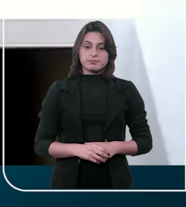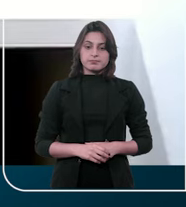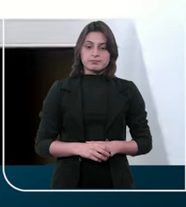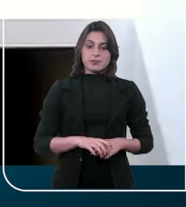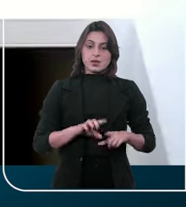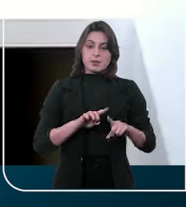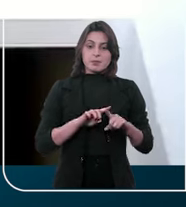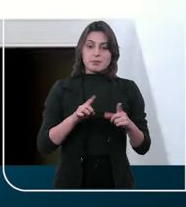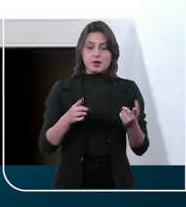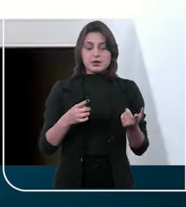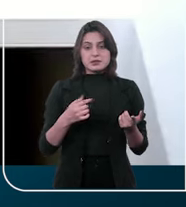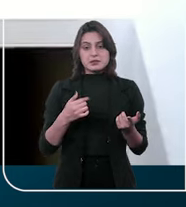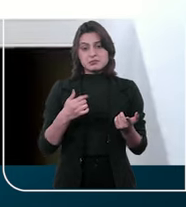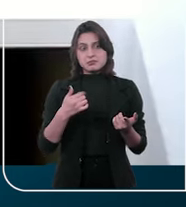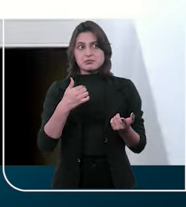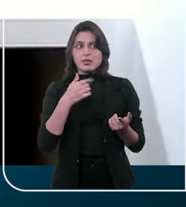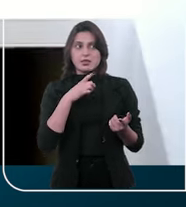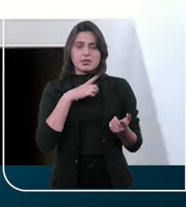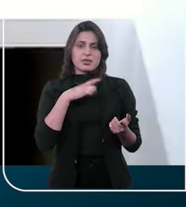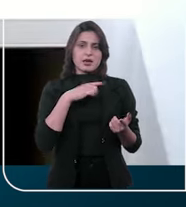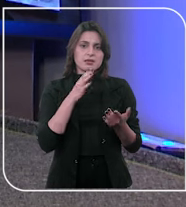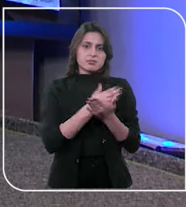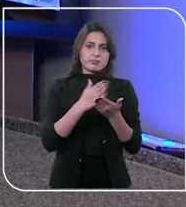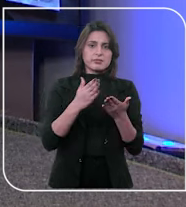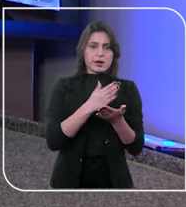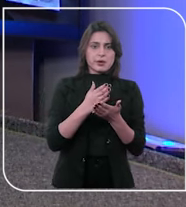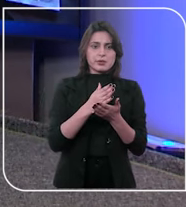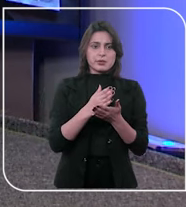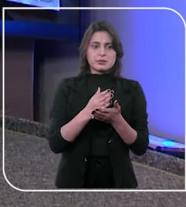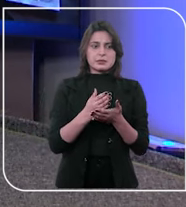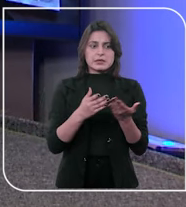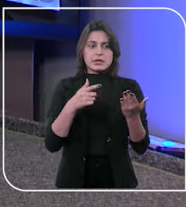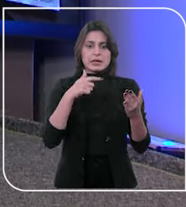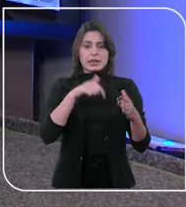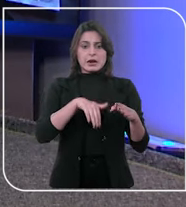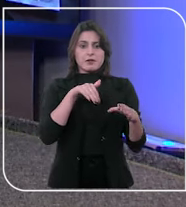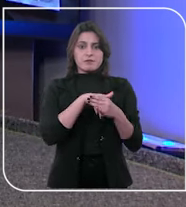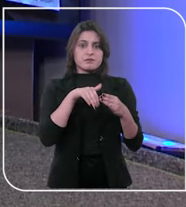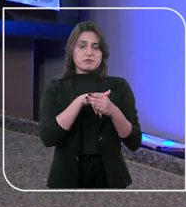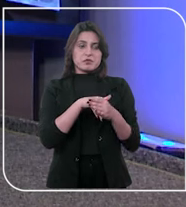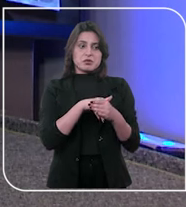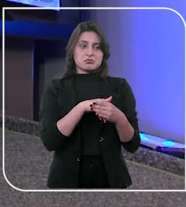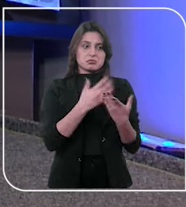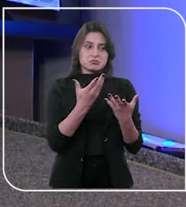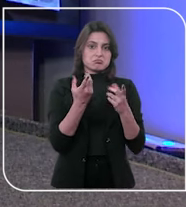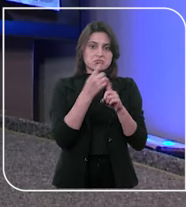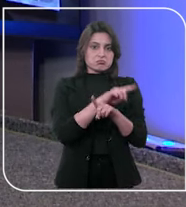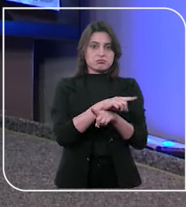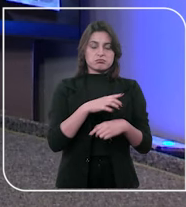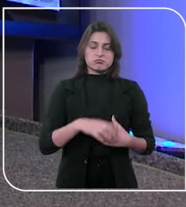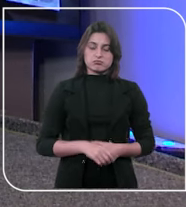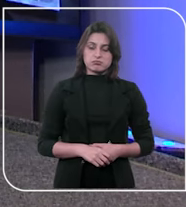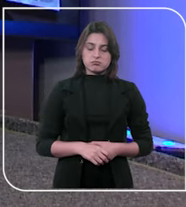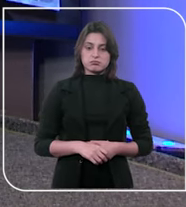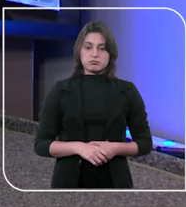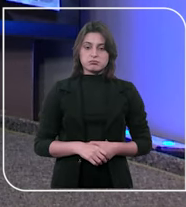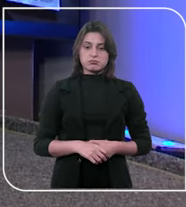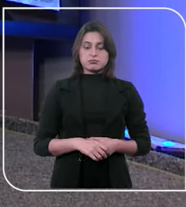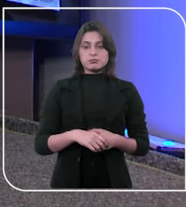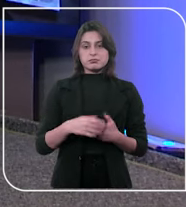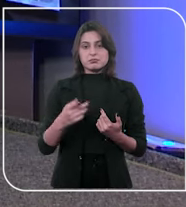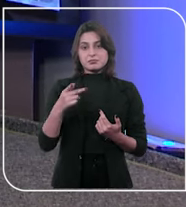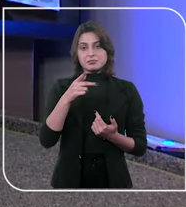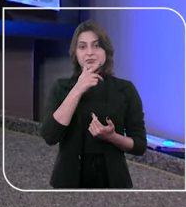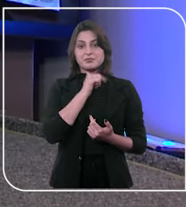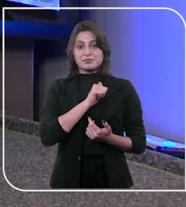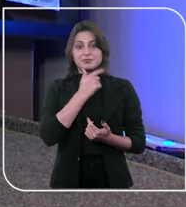em algumas hipóteses ainda seria possível identificar o dolo. Professor Rodrigo, com o fim da fase de plenário, a gente tem